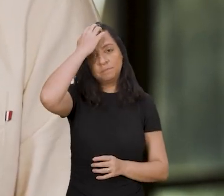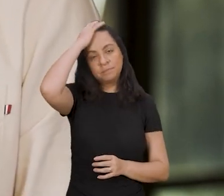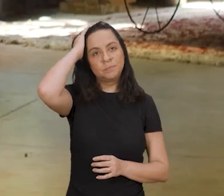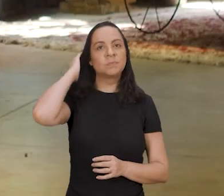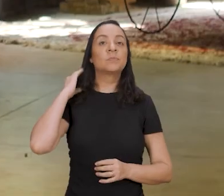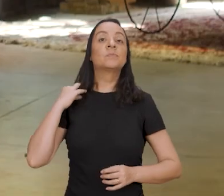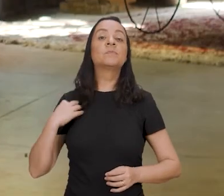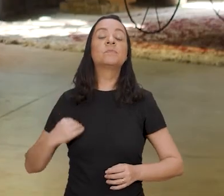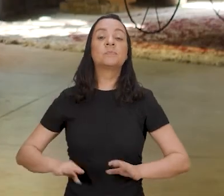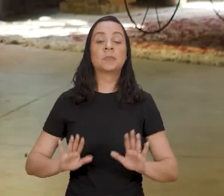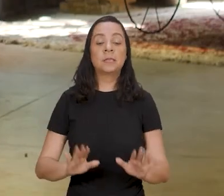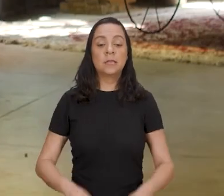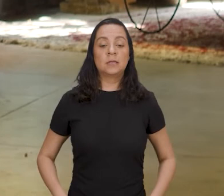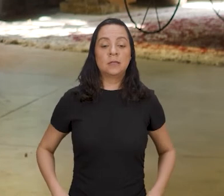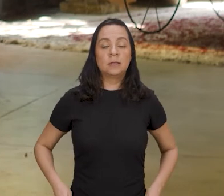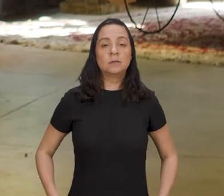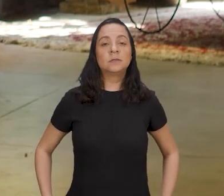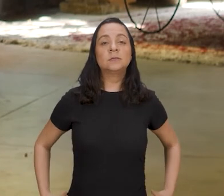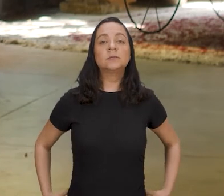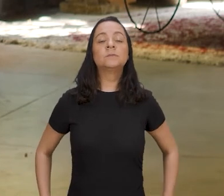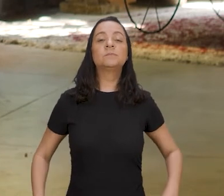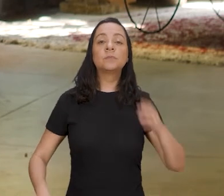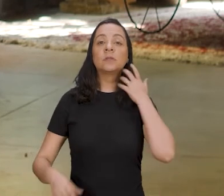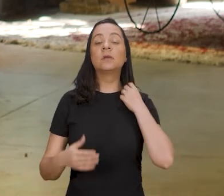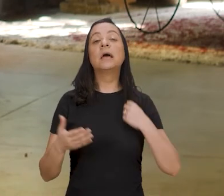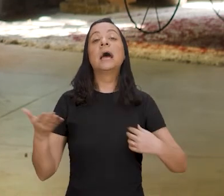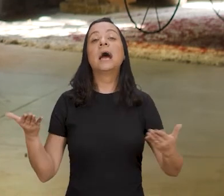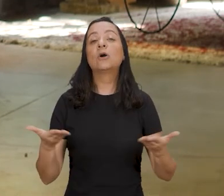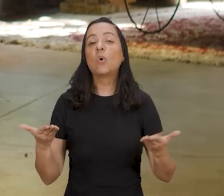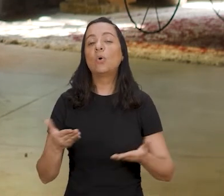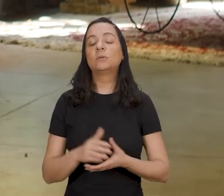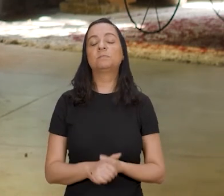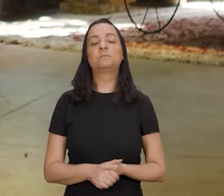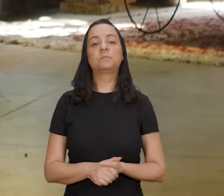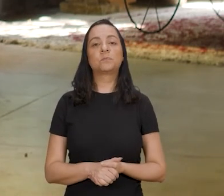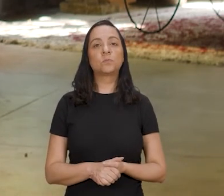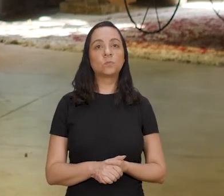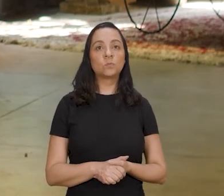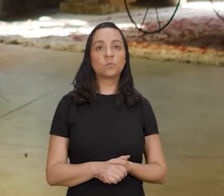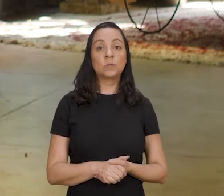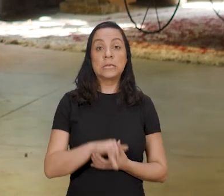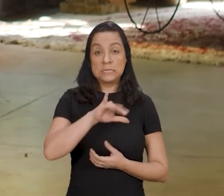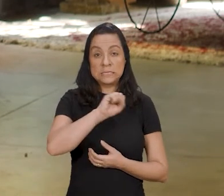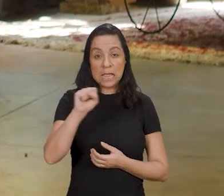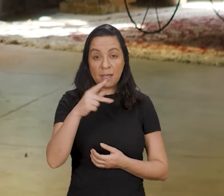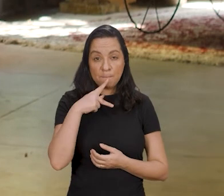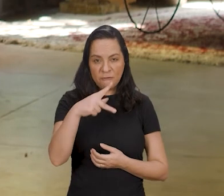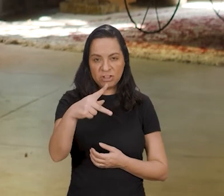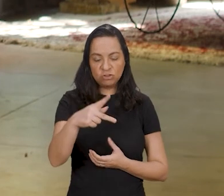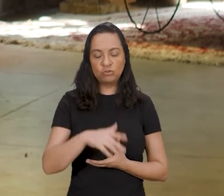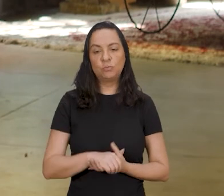Amém. Gente, vamos lá. Esse momento, né, que o Isaías profetizou